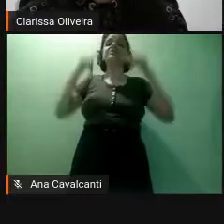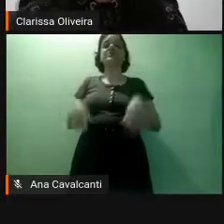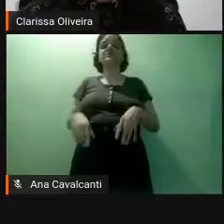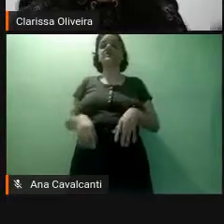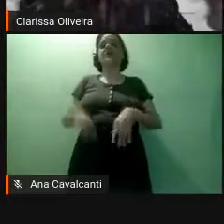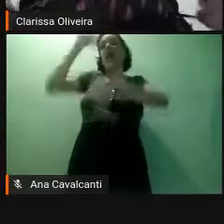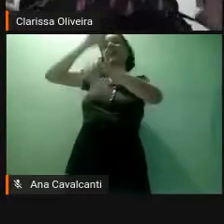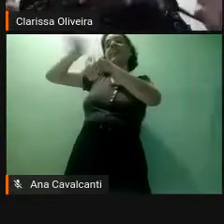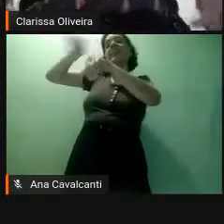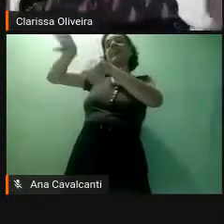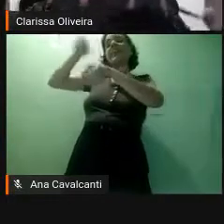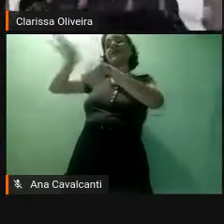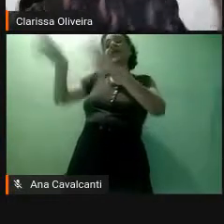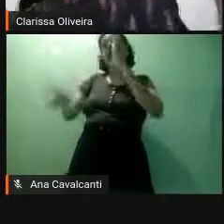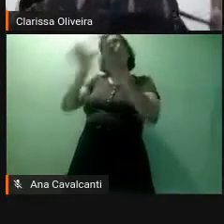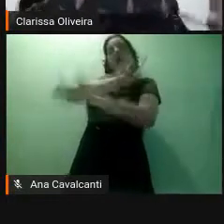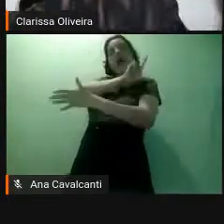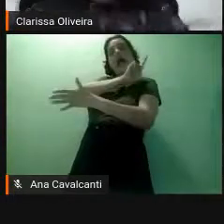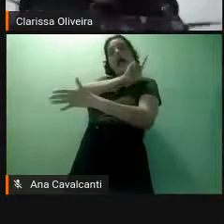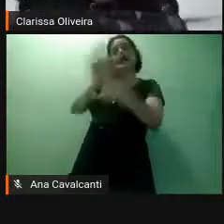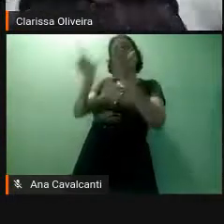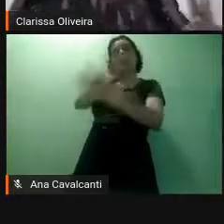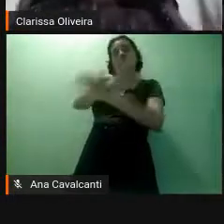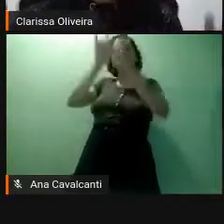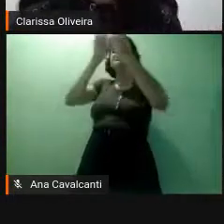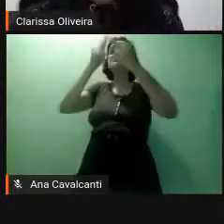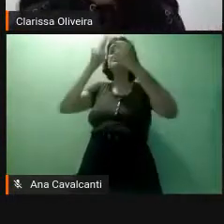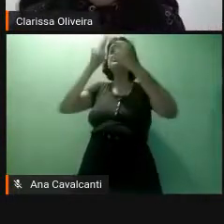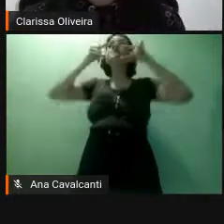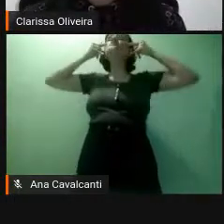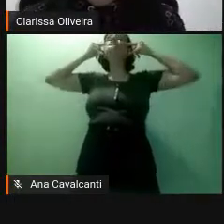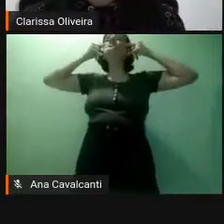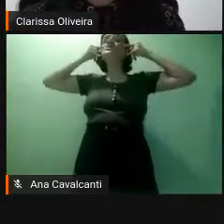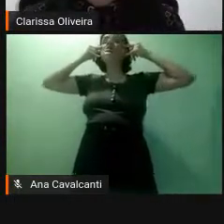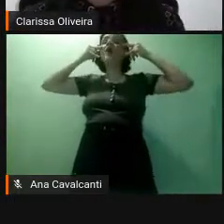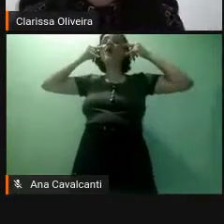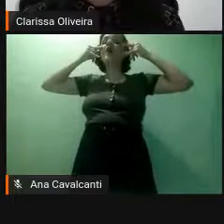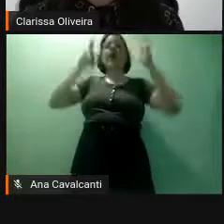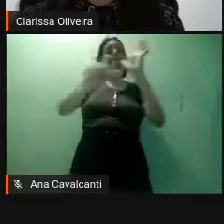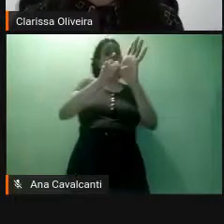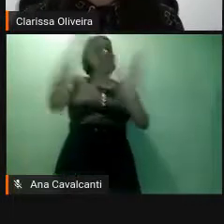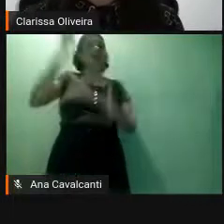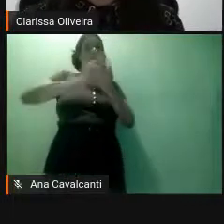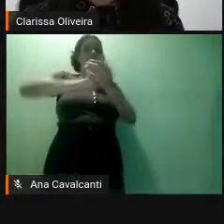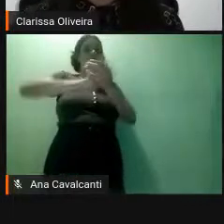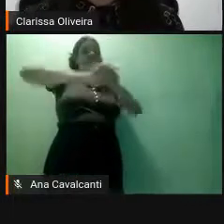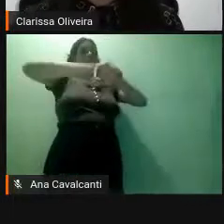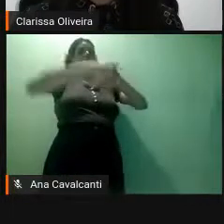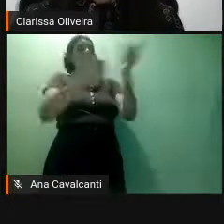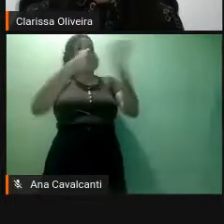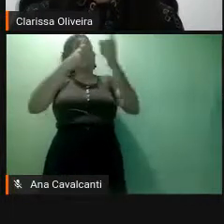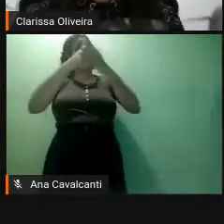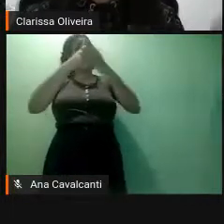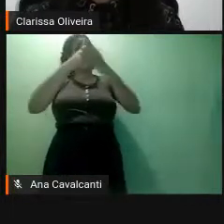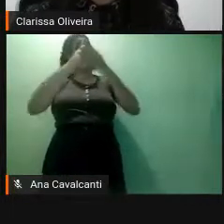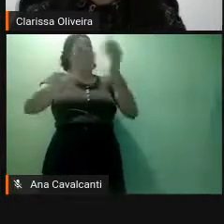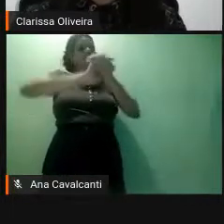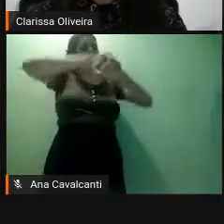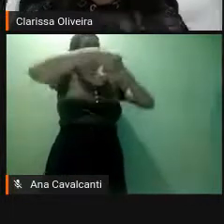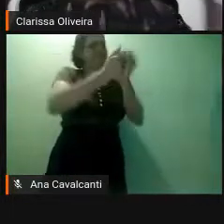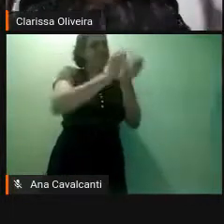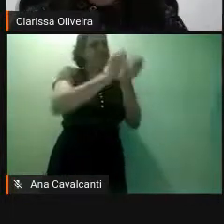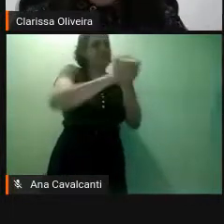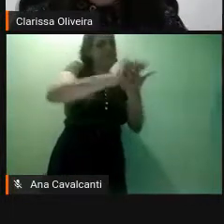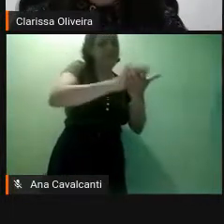é, antes de colocar a máscara no rosto, eu vou ter que higienizar as minhas mãos. Eu